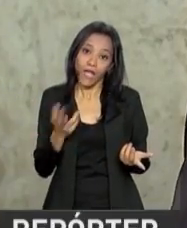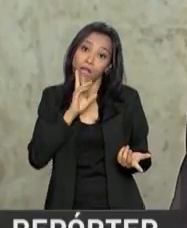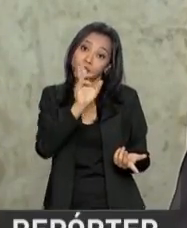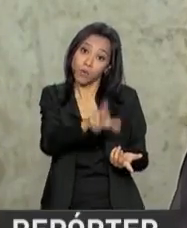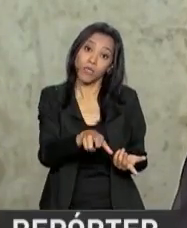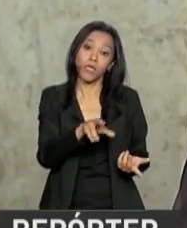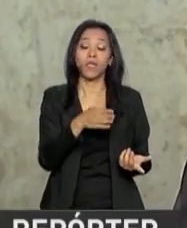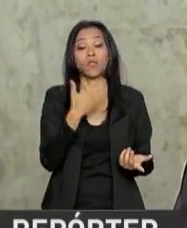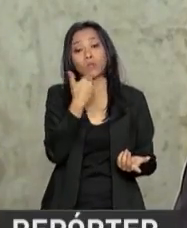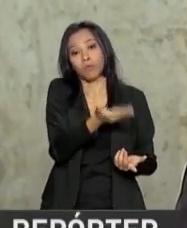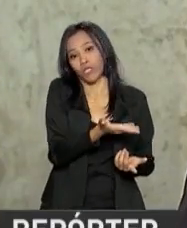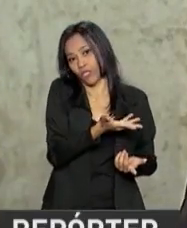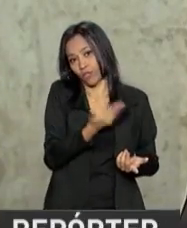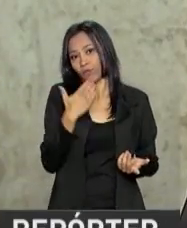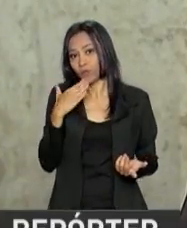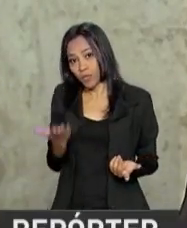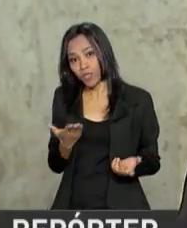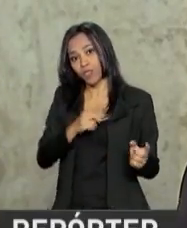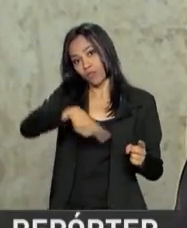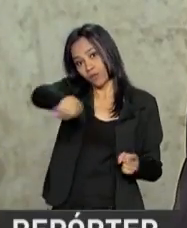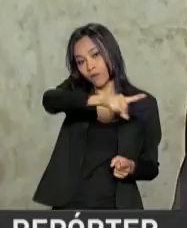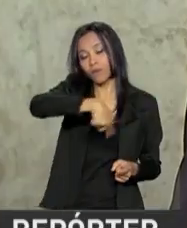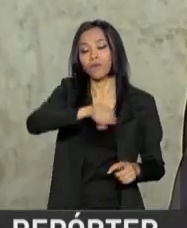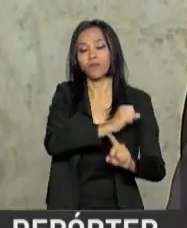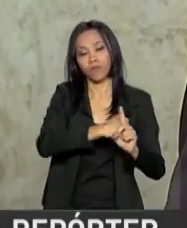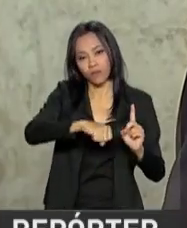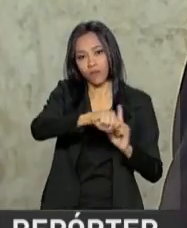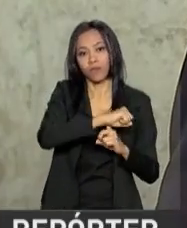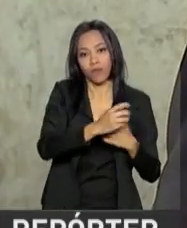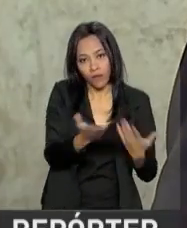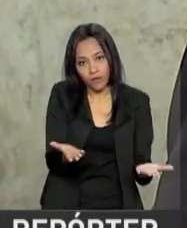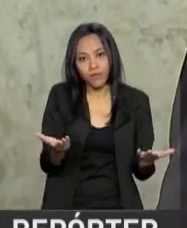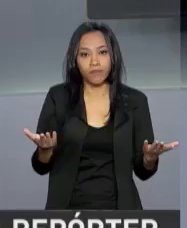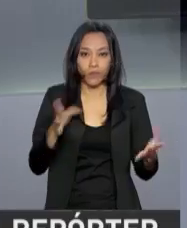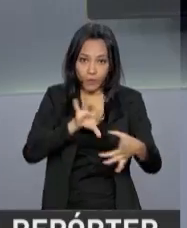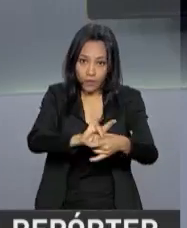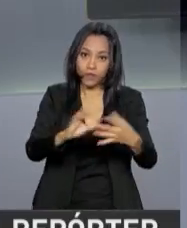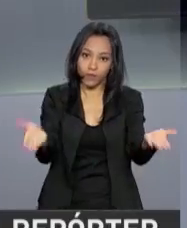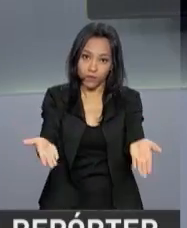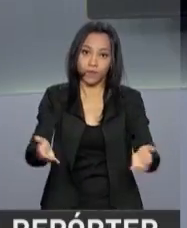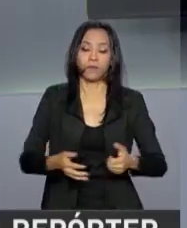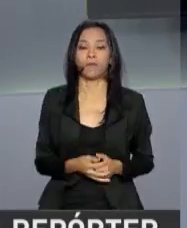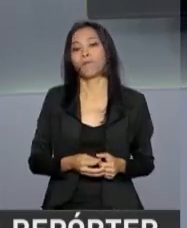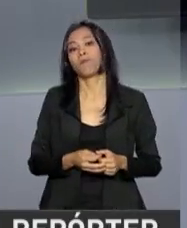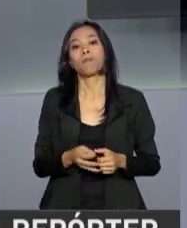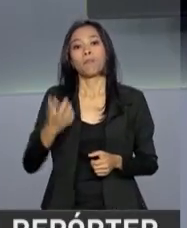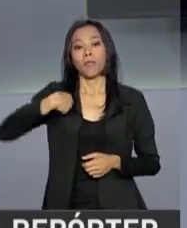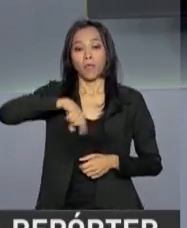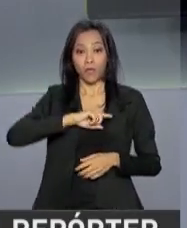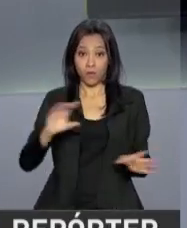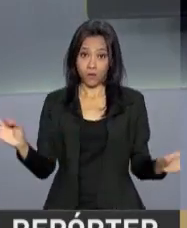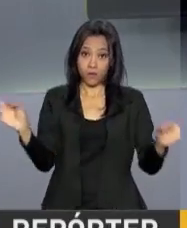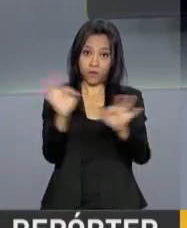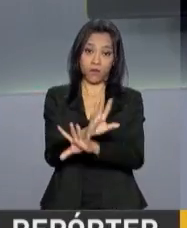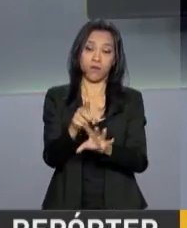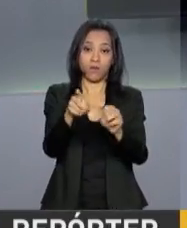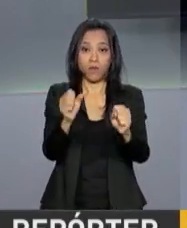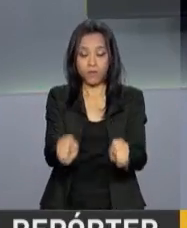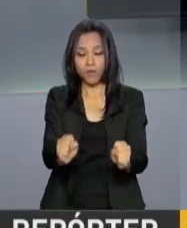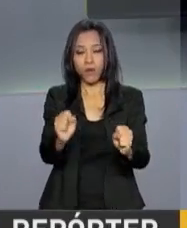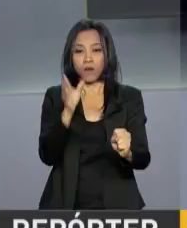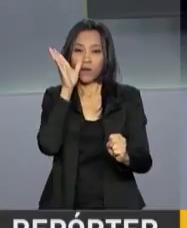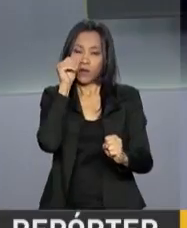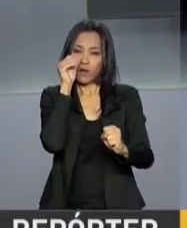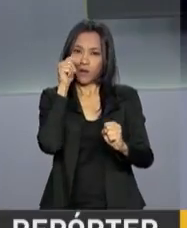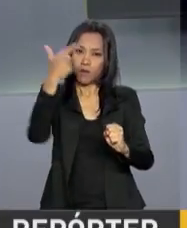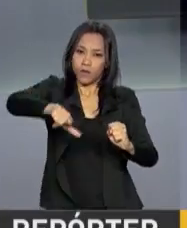e do crescimento econômico que o Brasil está vivenciando. E nós ficamos por aqui. Você pode rever